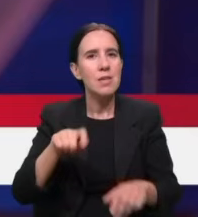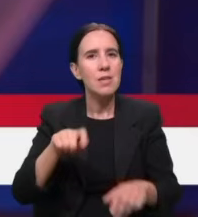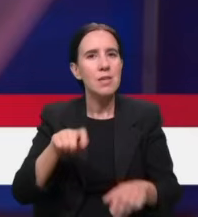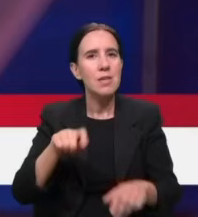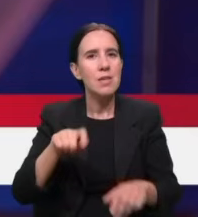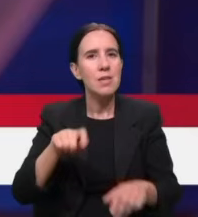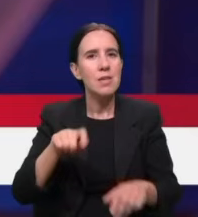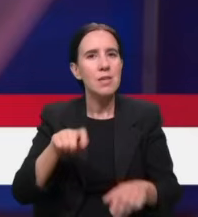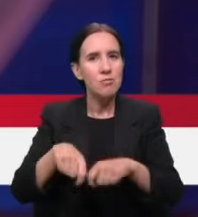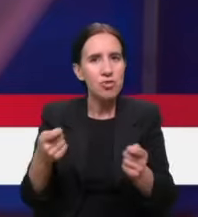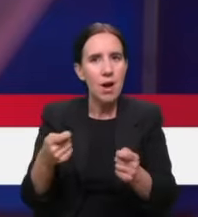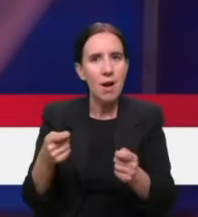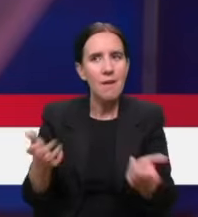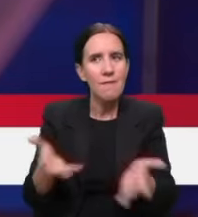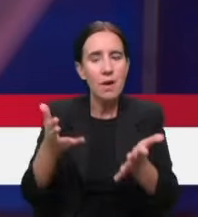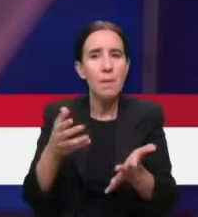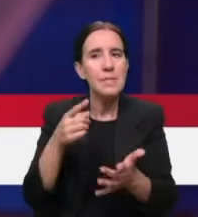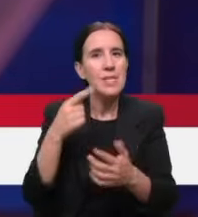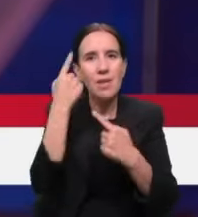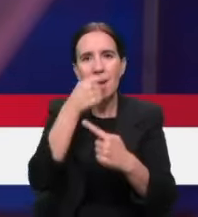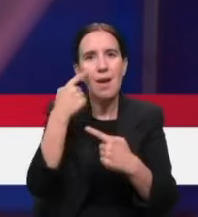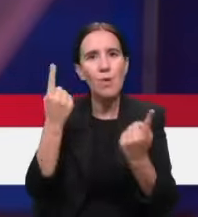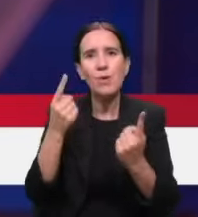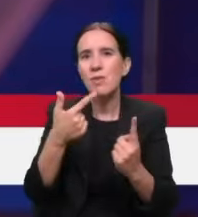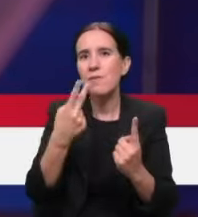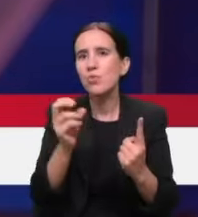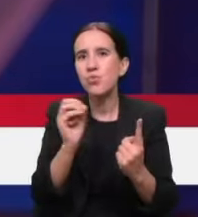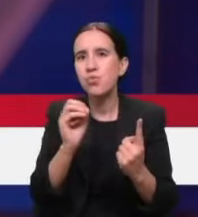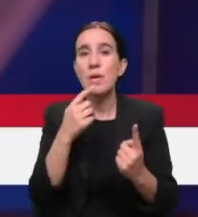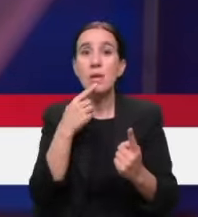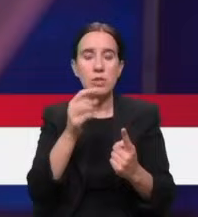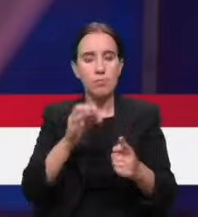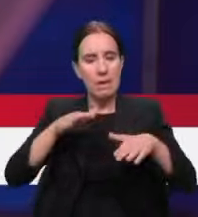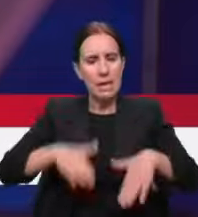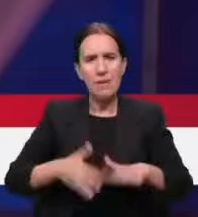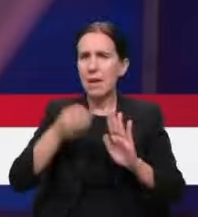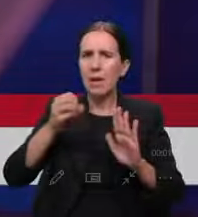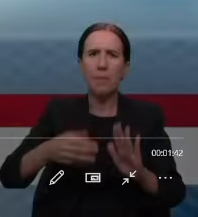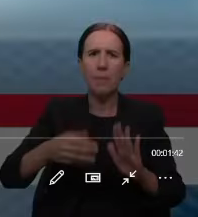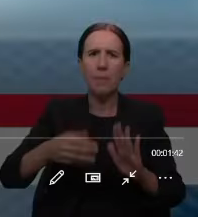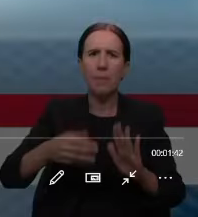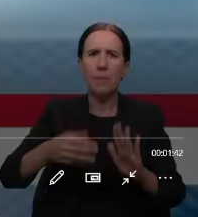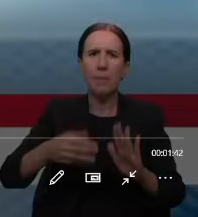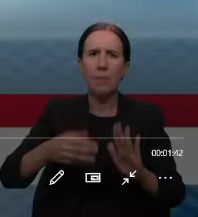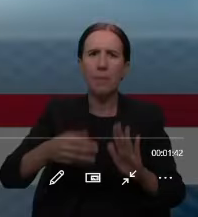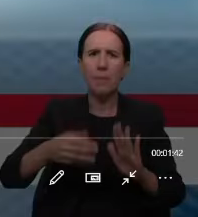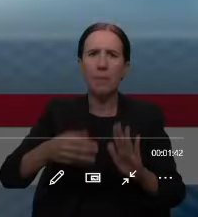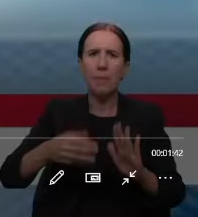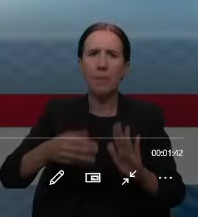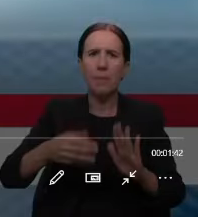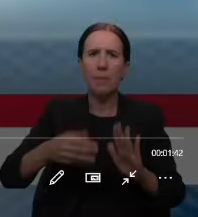verdade é que acontece. E nós temos que ter a coragem de dizer: o direito à greve é para acabar. João Pinto, okay, o senhor isto, está... Pronto, pronto.